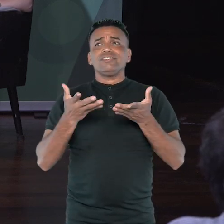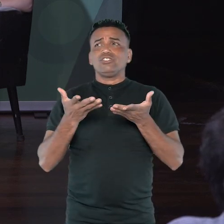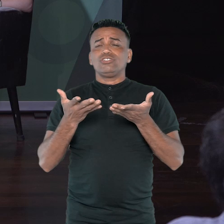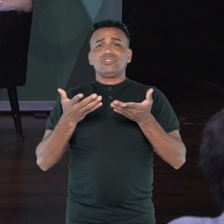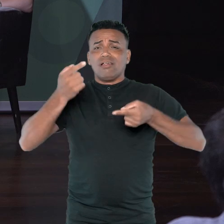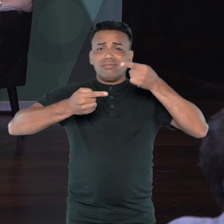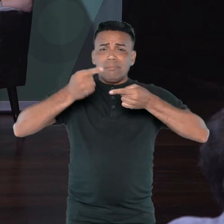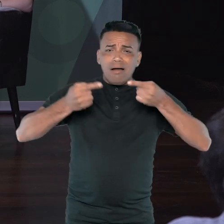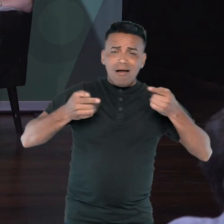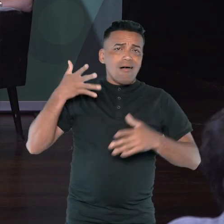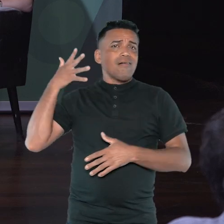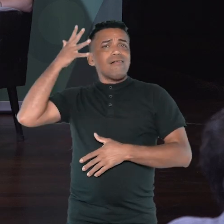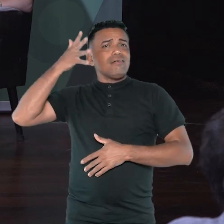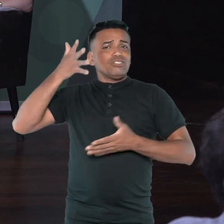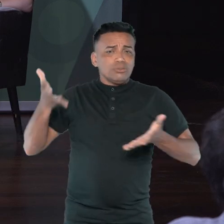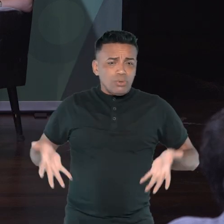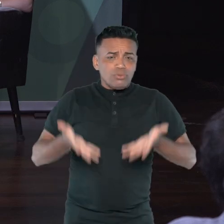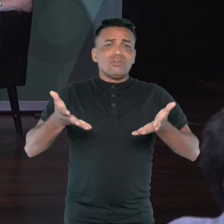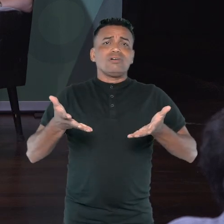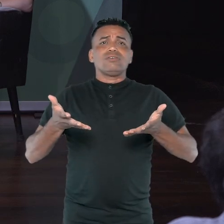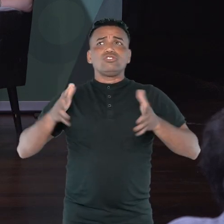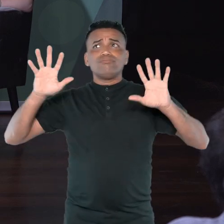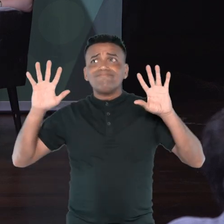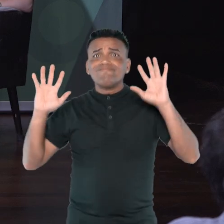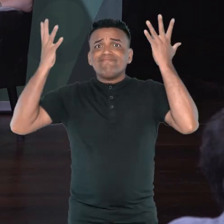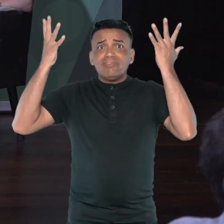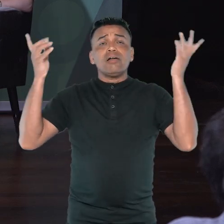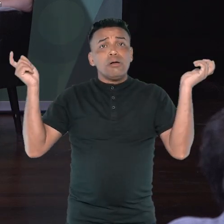transmissão desses debates, de promoção de espaços